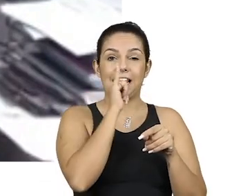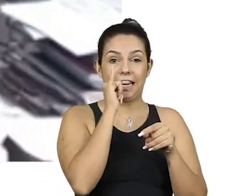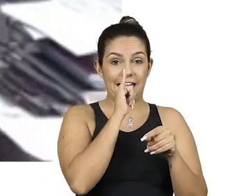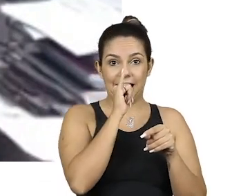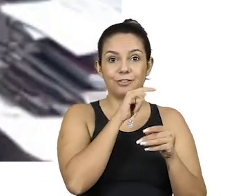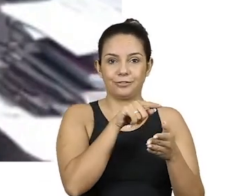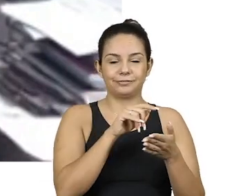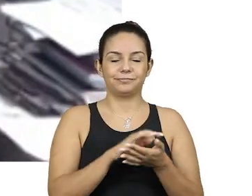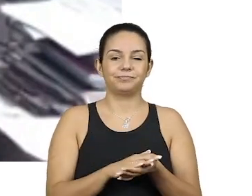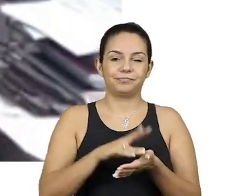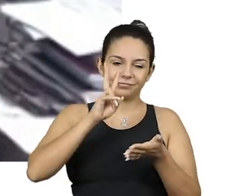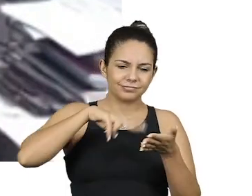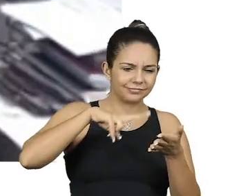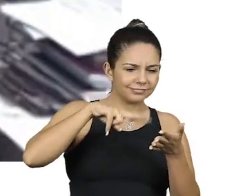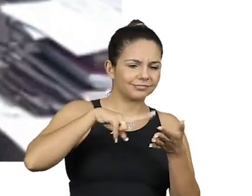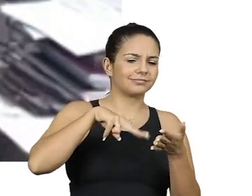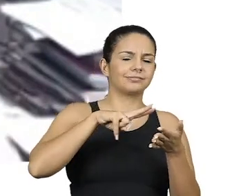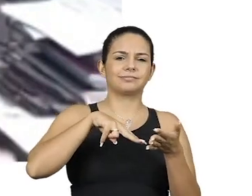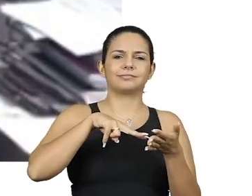tanto ler